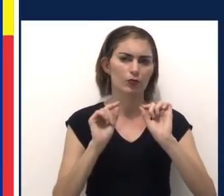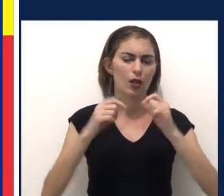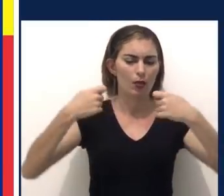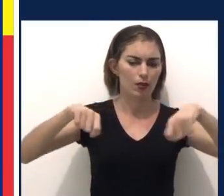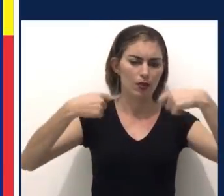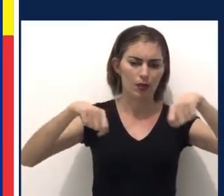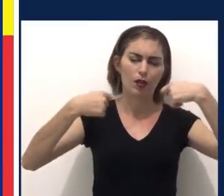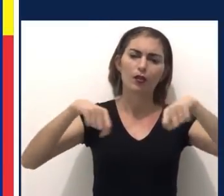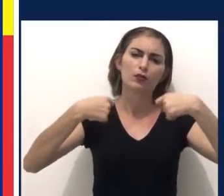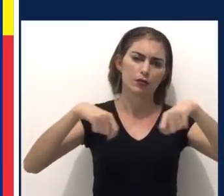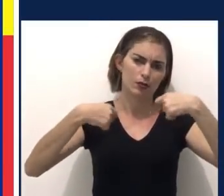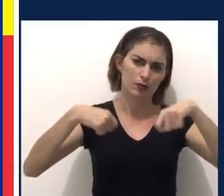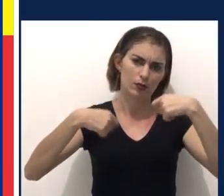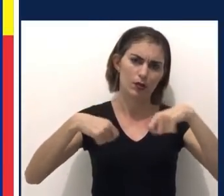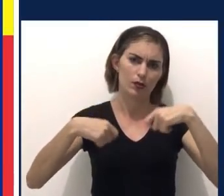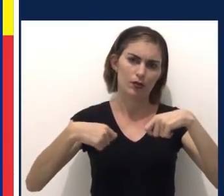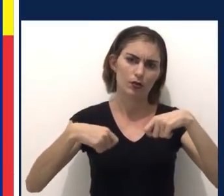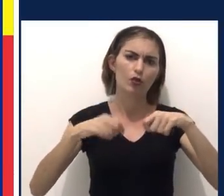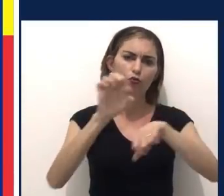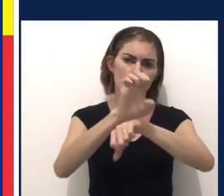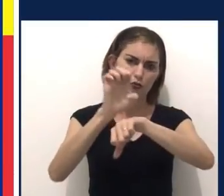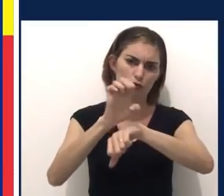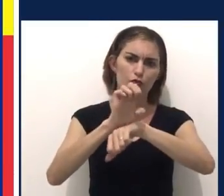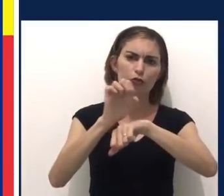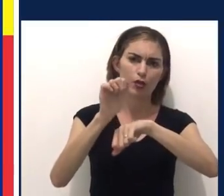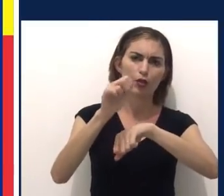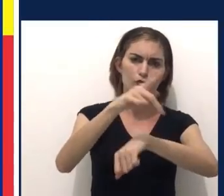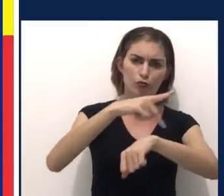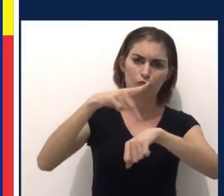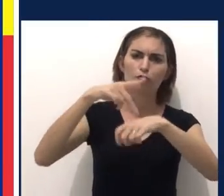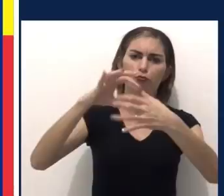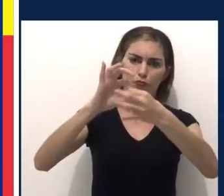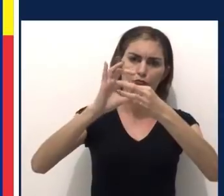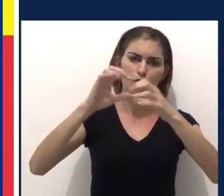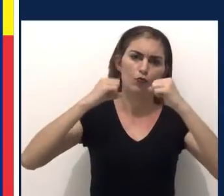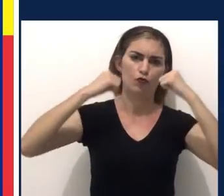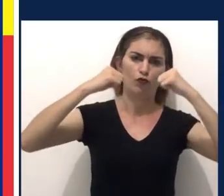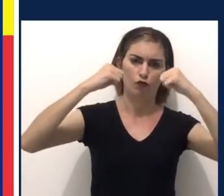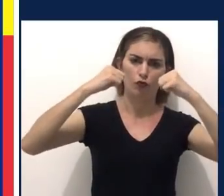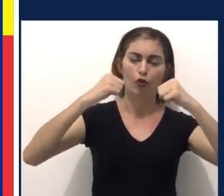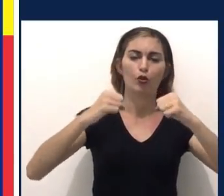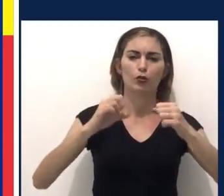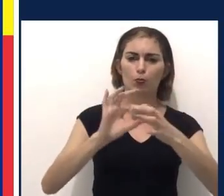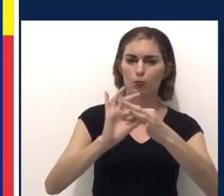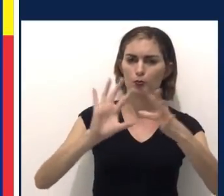fundamentava o quê? A necessidade de um Estado nacional forte,